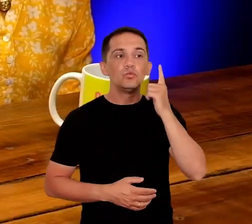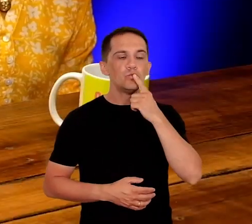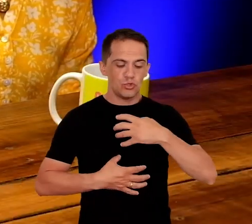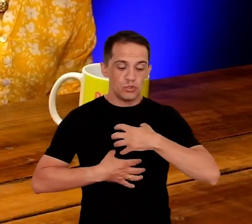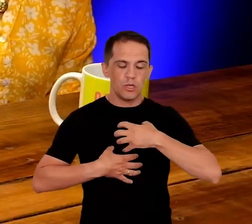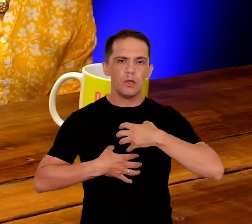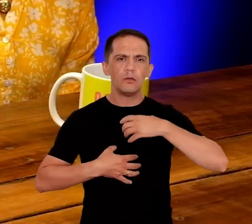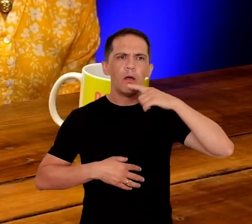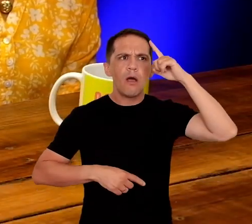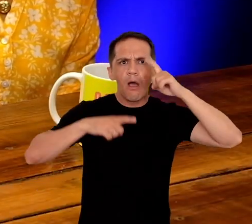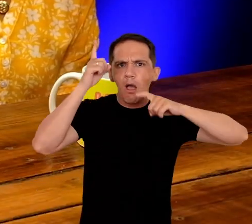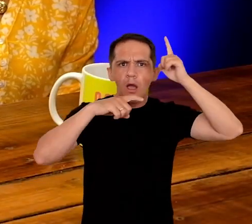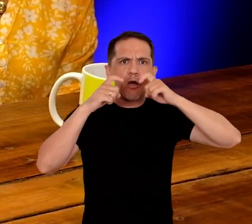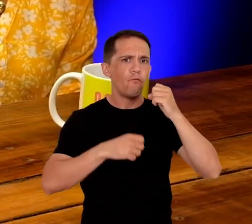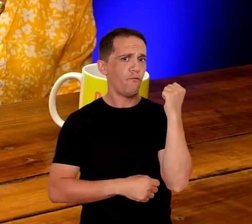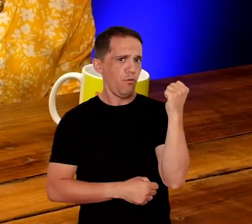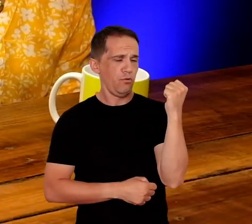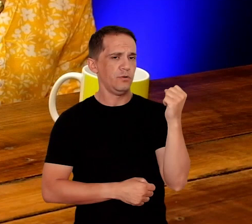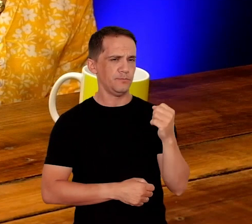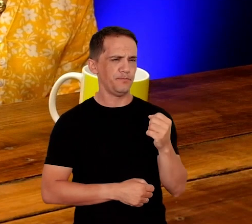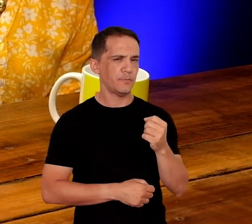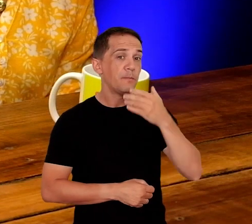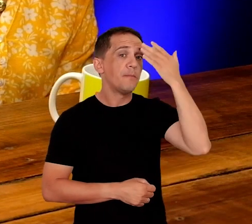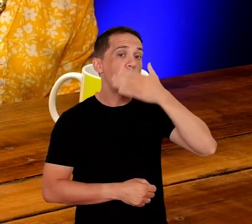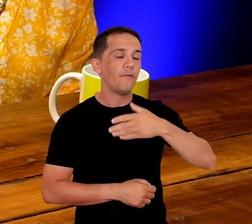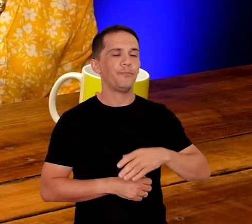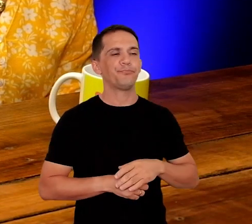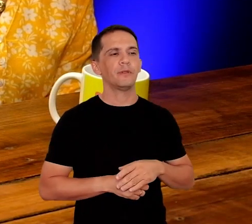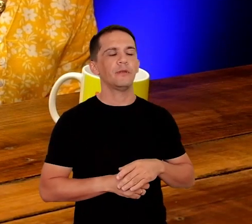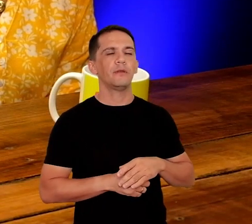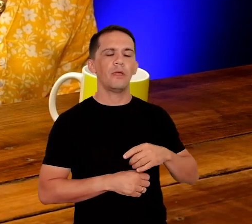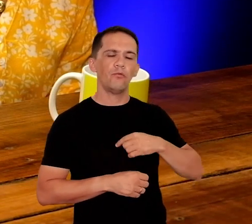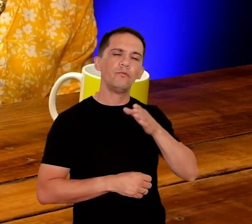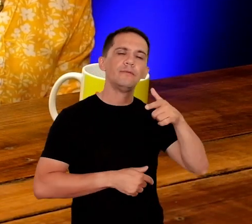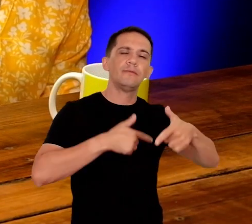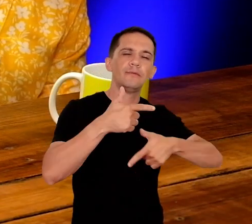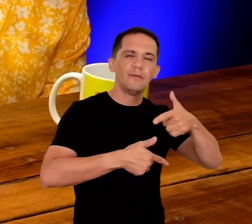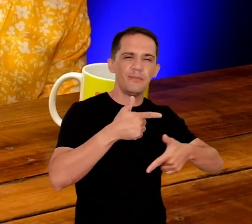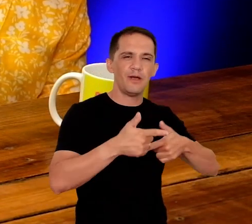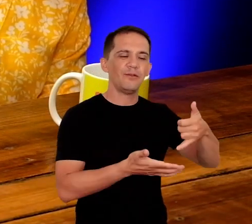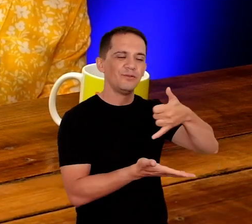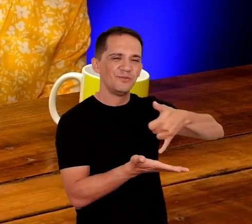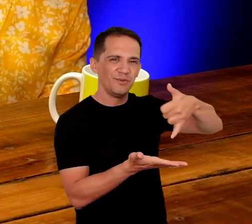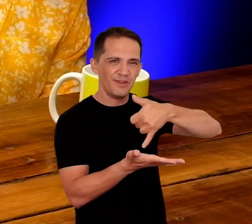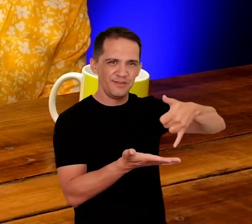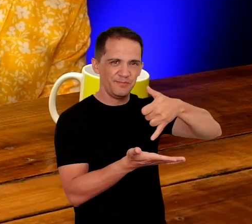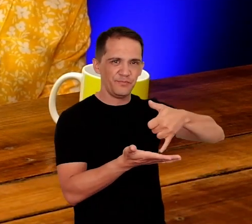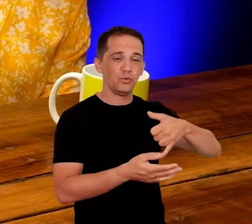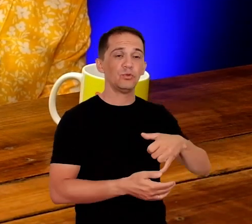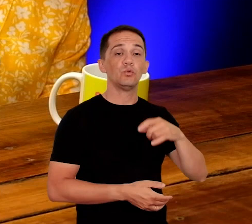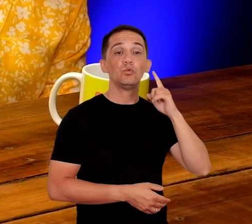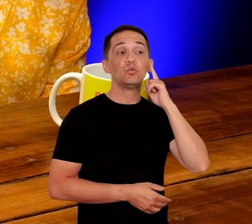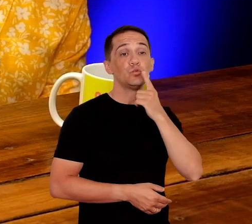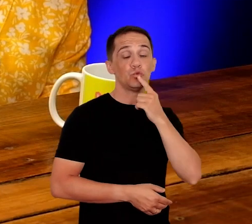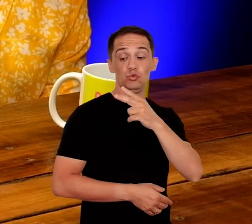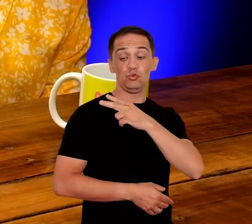dias eu fui interpretar para um rapaz ali em Eldorado e a chefia dele chamou ele para dar um feedback,